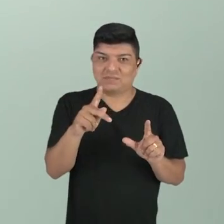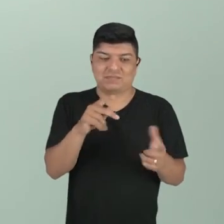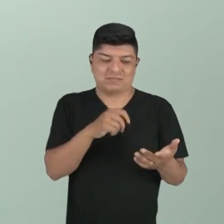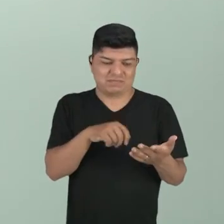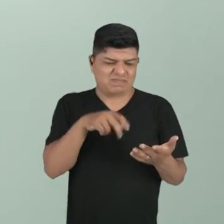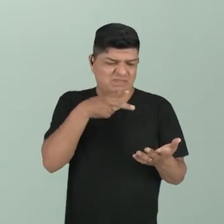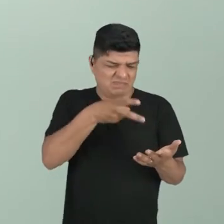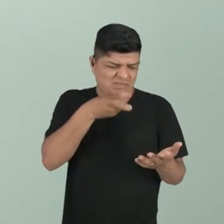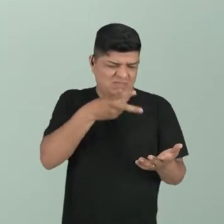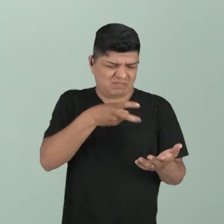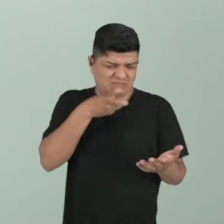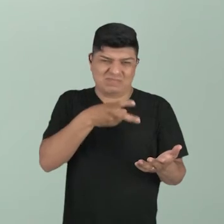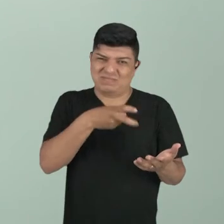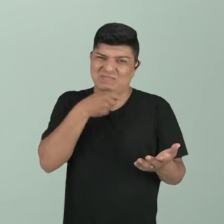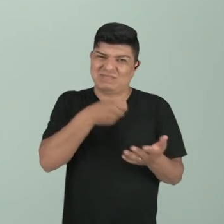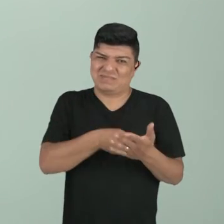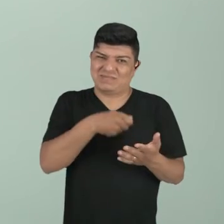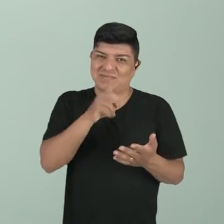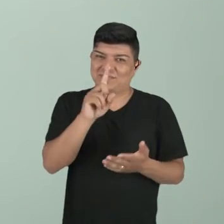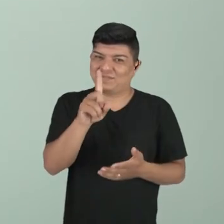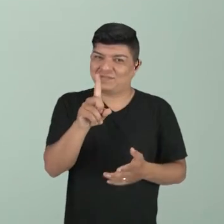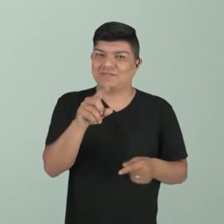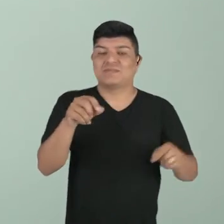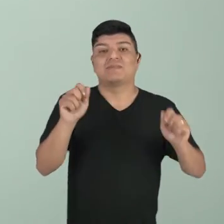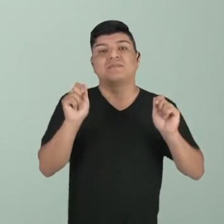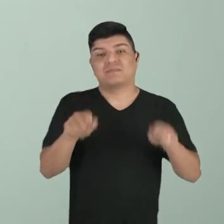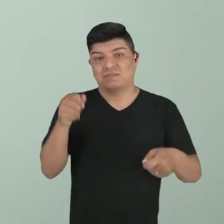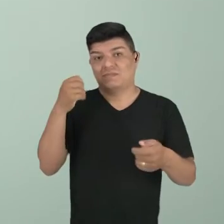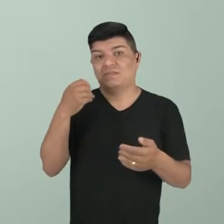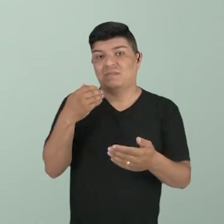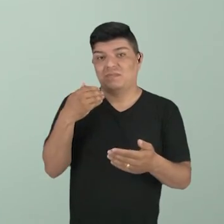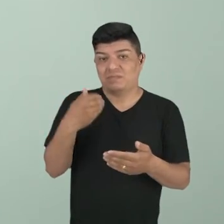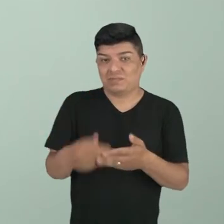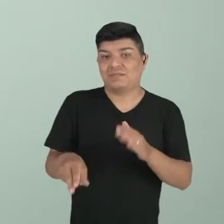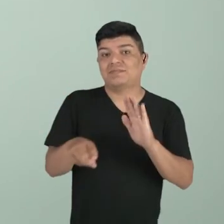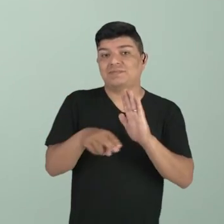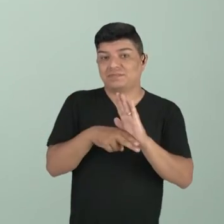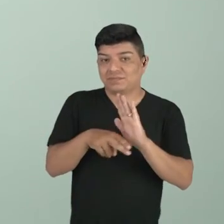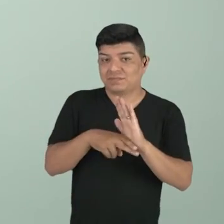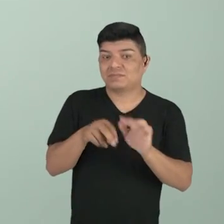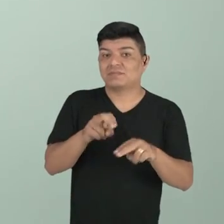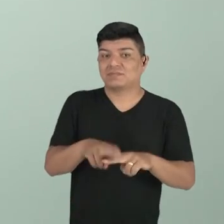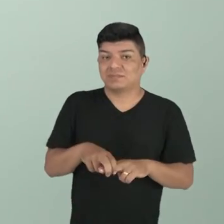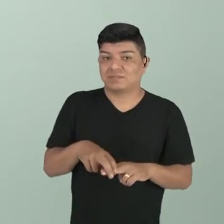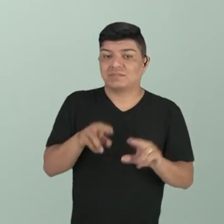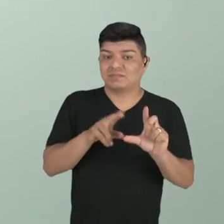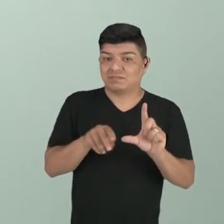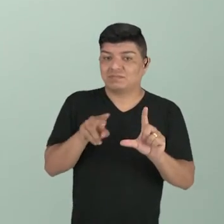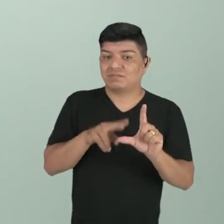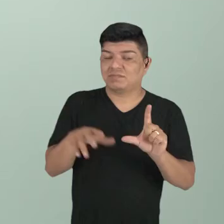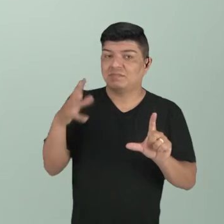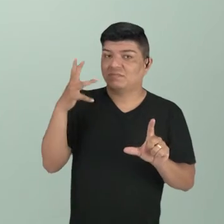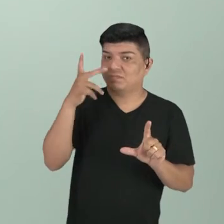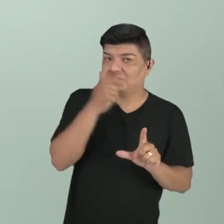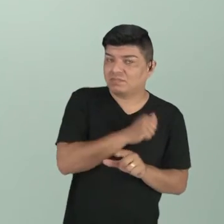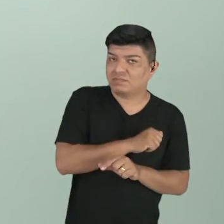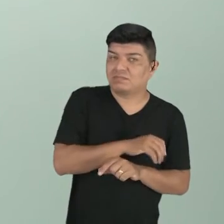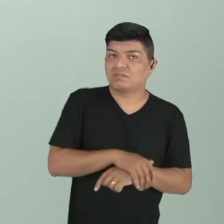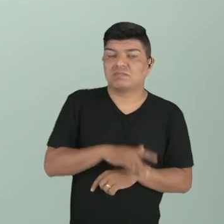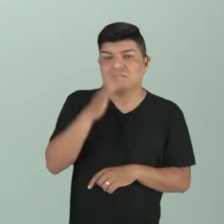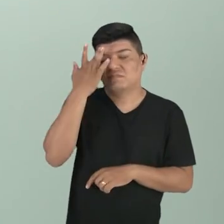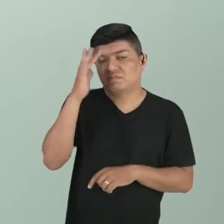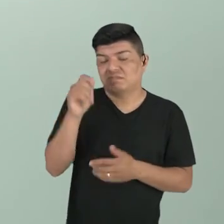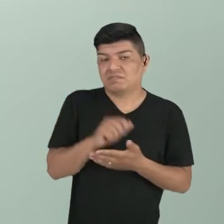ficar fazendo esforço. Então, você pode perder vários pontos aqui. Então, letra legível. Ah, professora, mas eu não